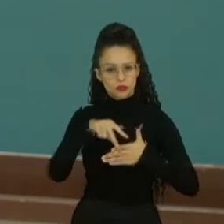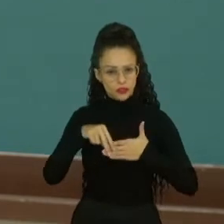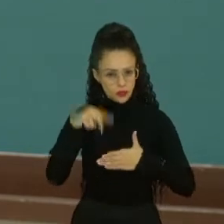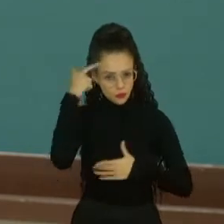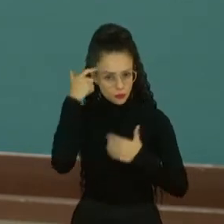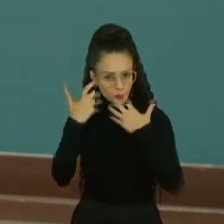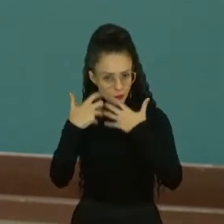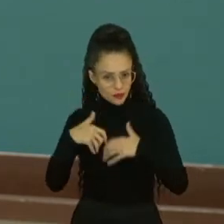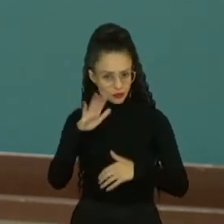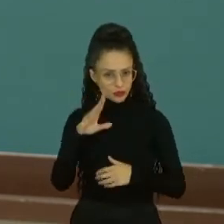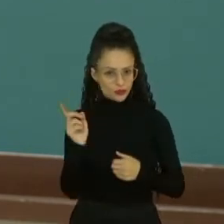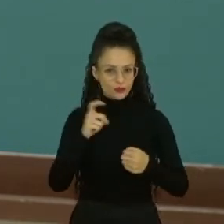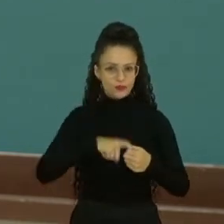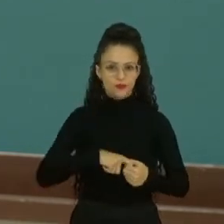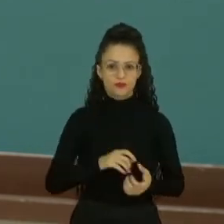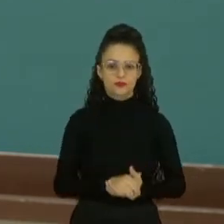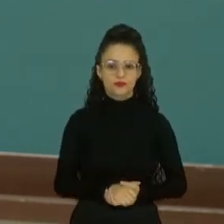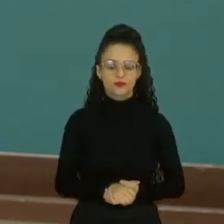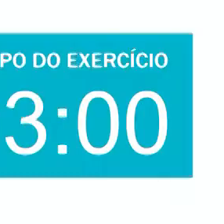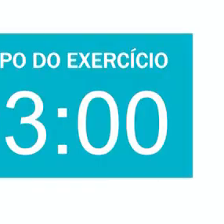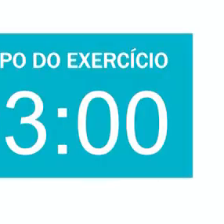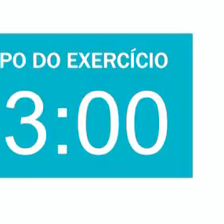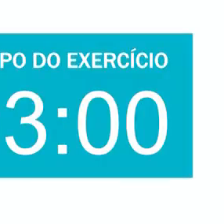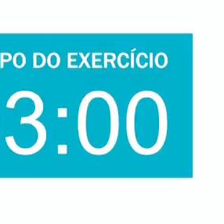um pouquinho, já voltamos.